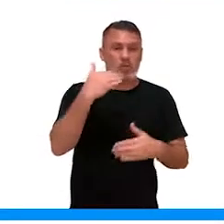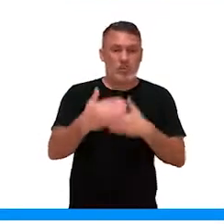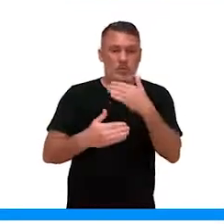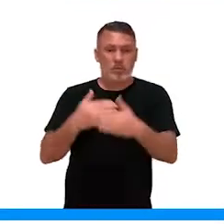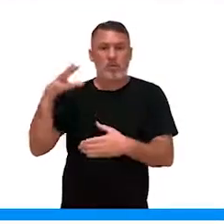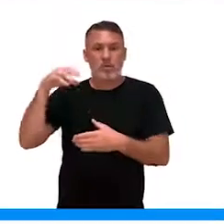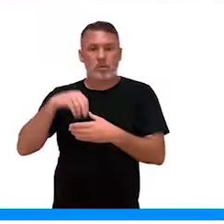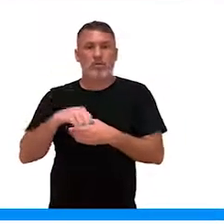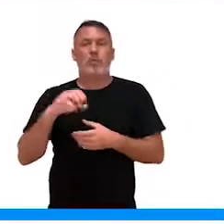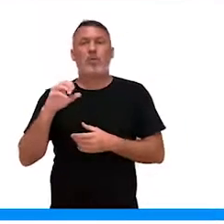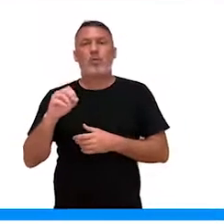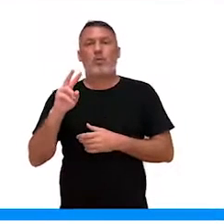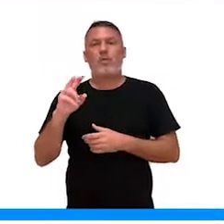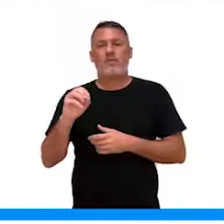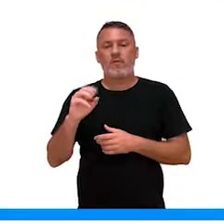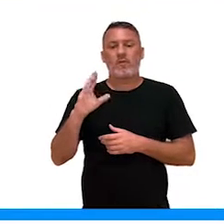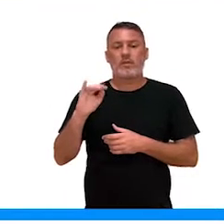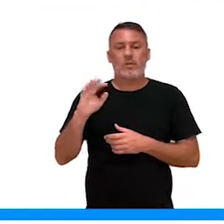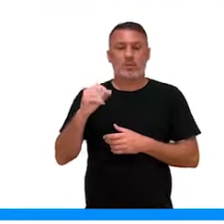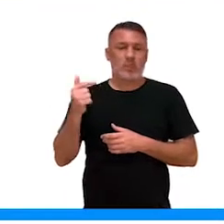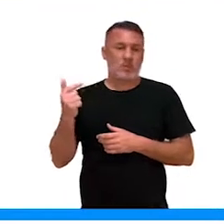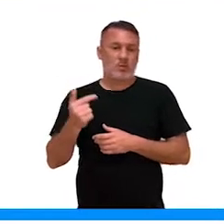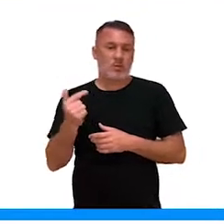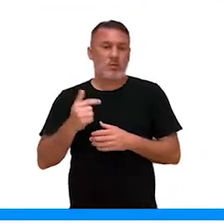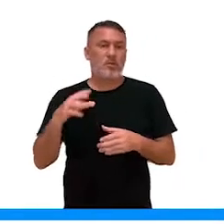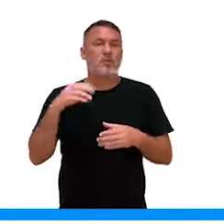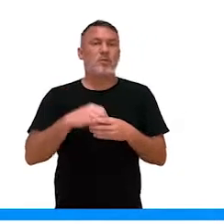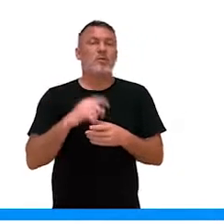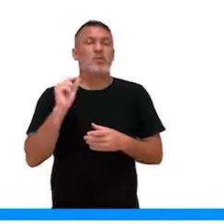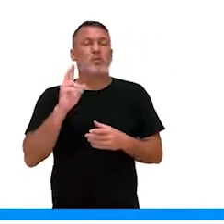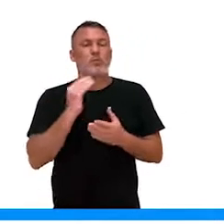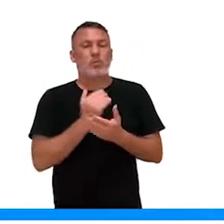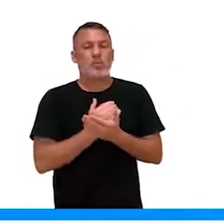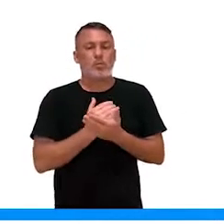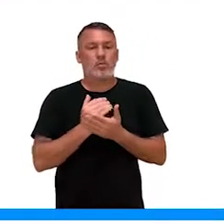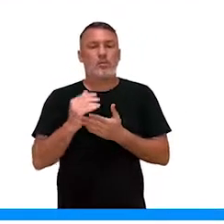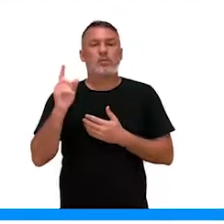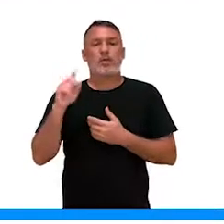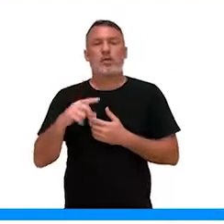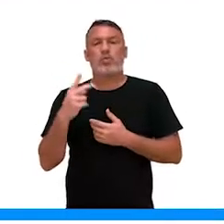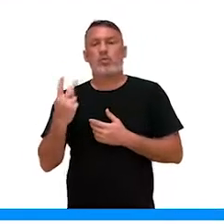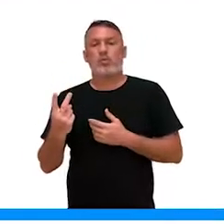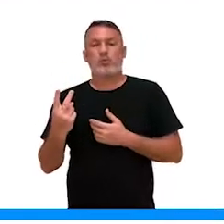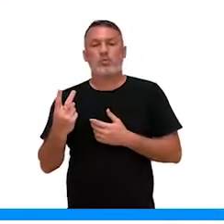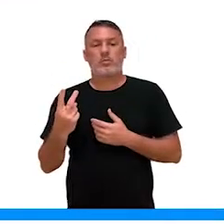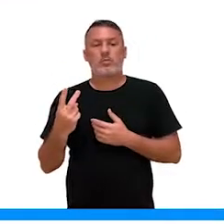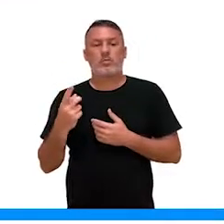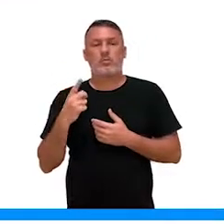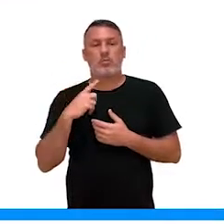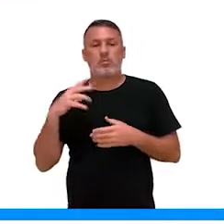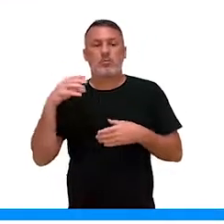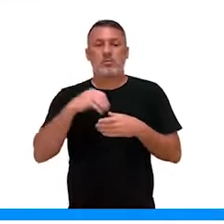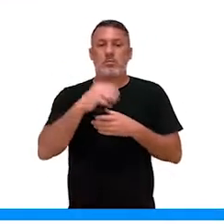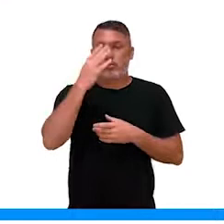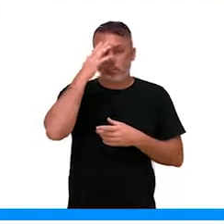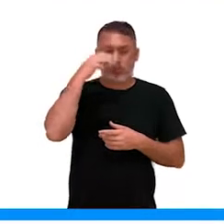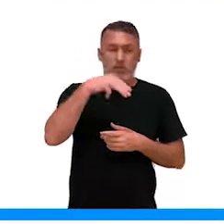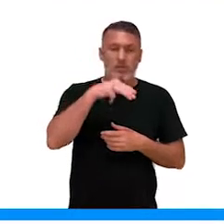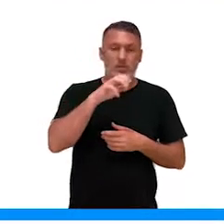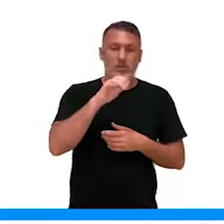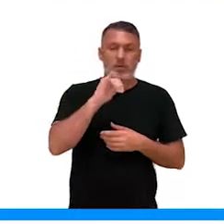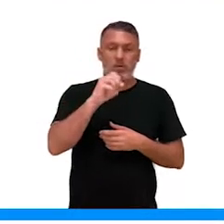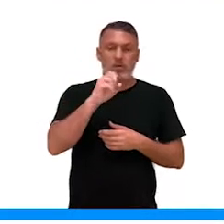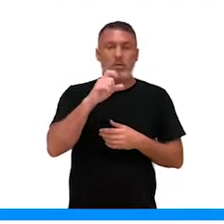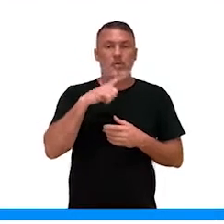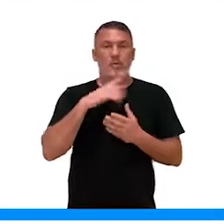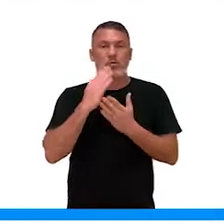continuidade nesse processo, o ovócito secundário, ele vai começar a meiose 2, porque a gente